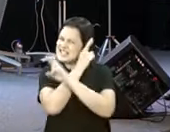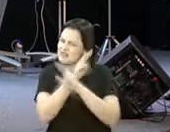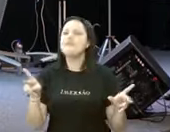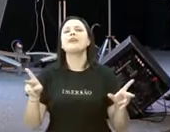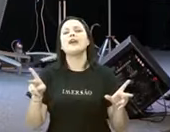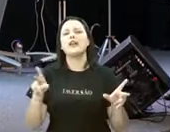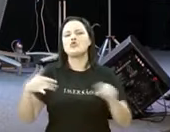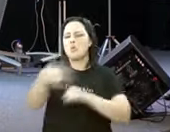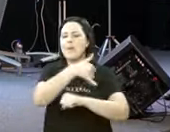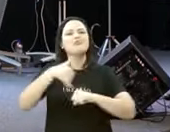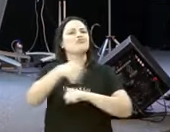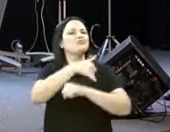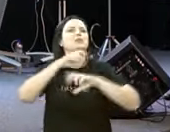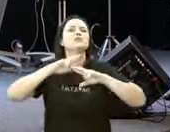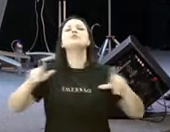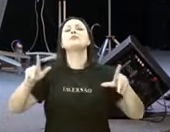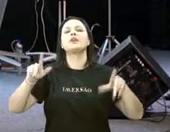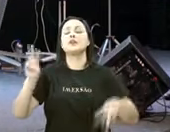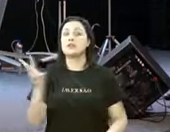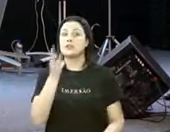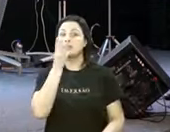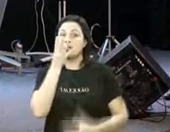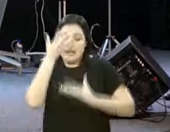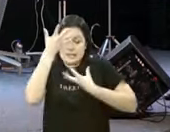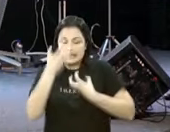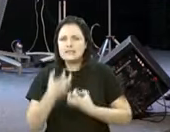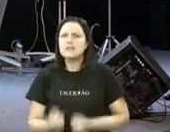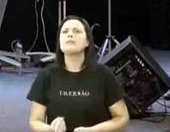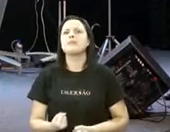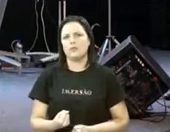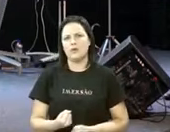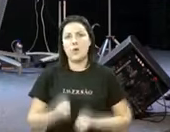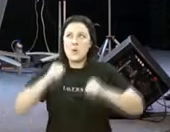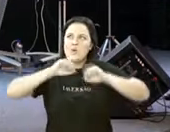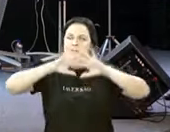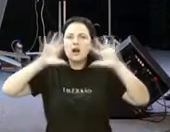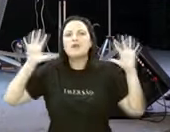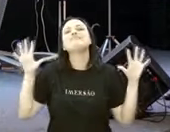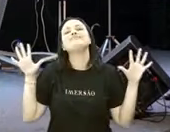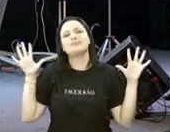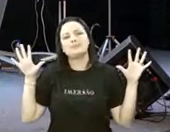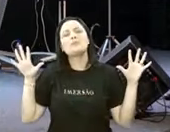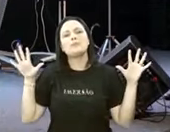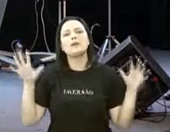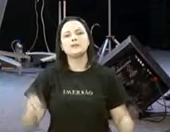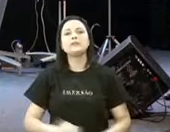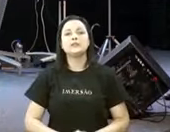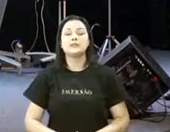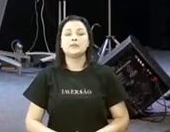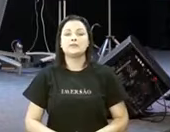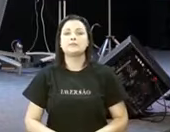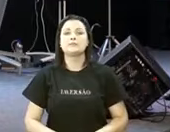ninguém. Isaías recebeu com clareza, embora também profetize acerca da restauração que Deus traria ao povo de